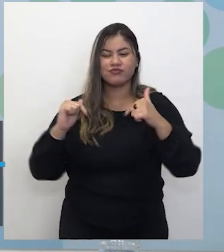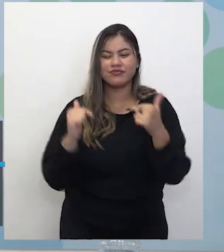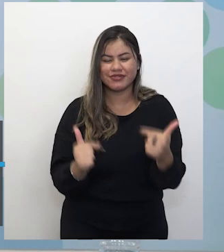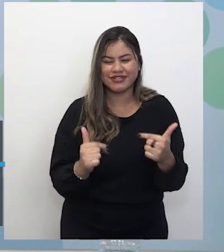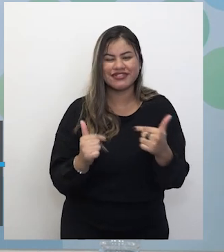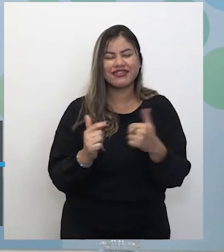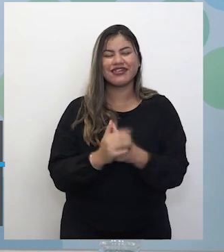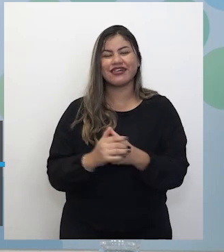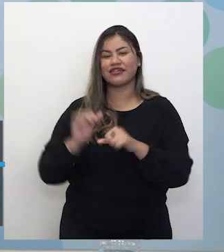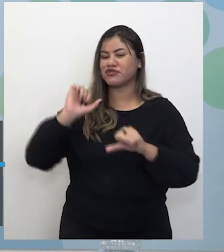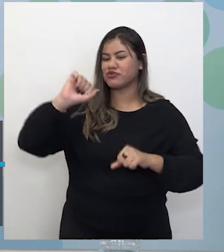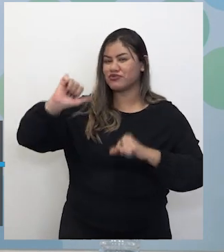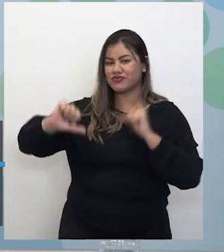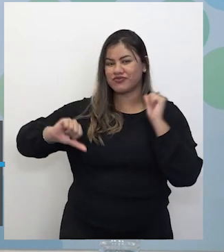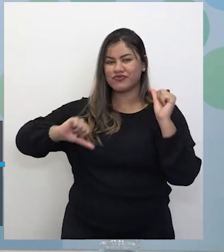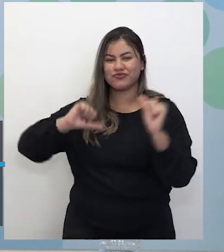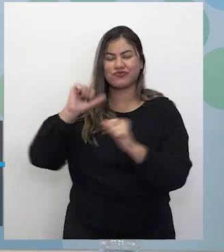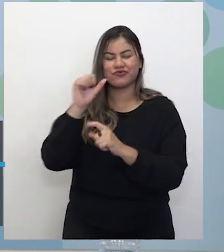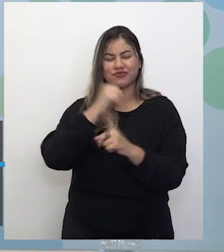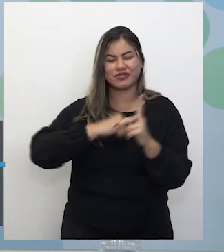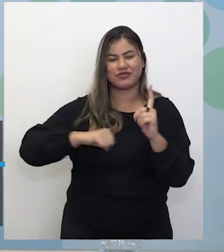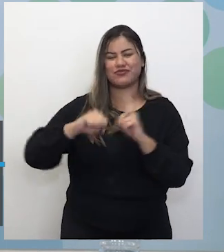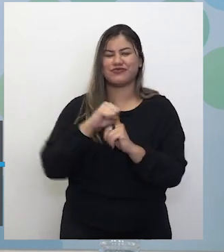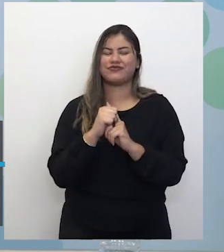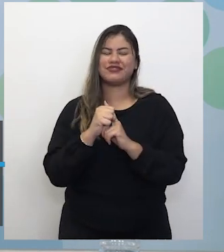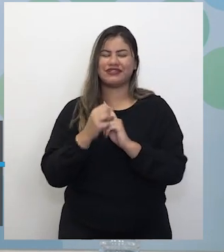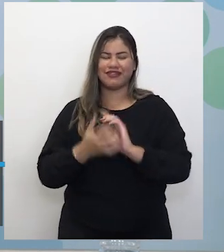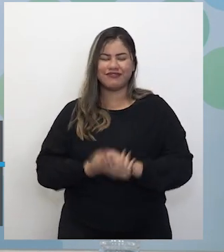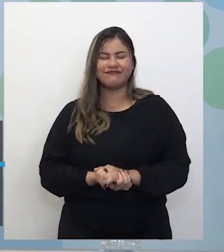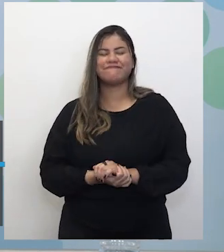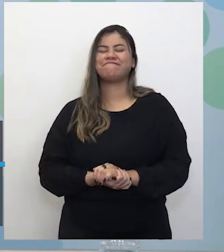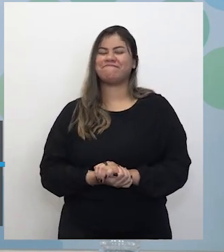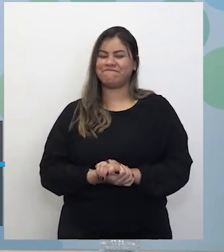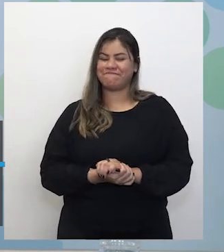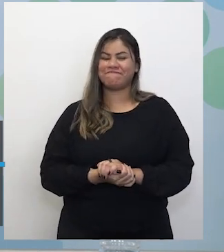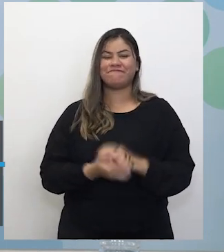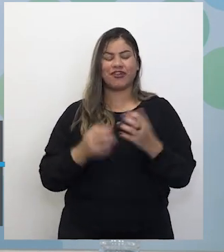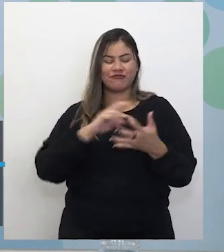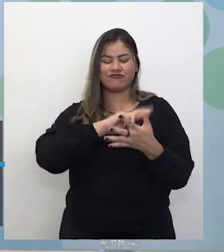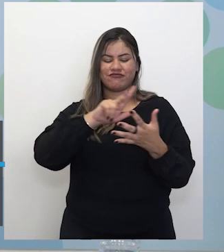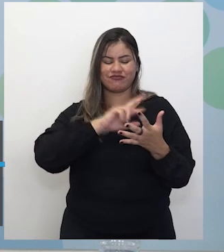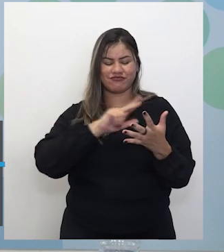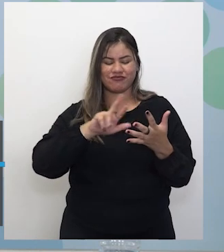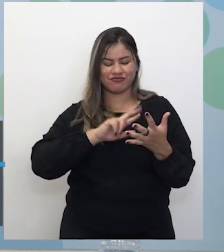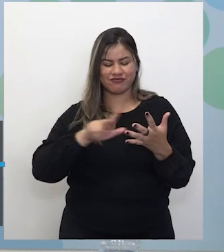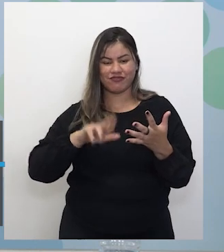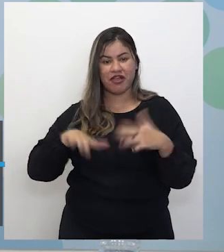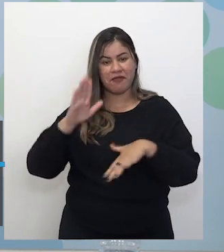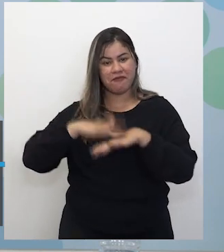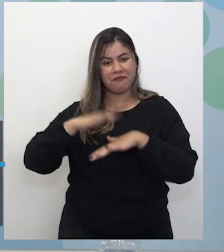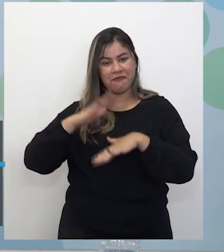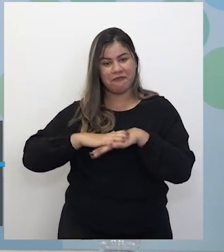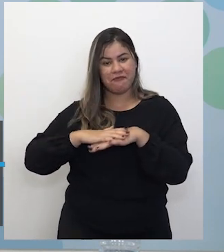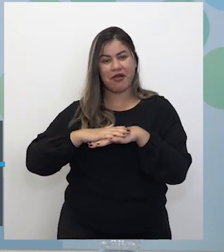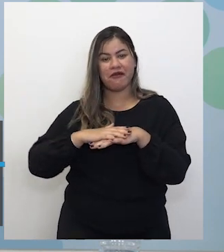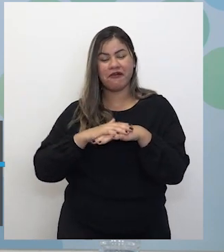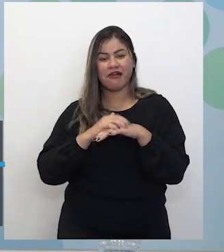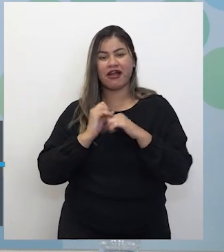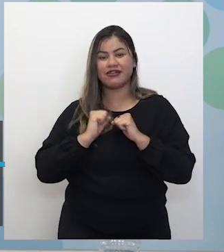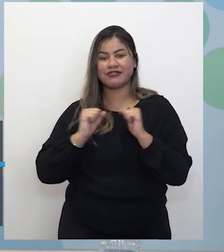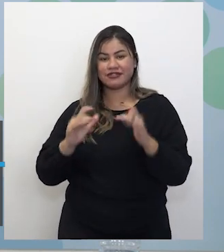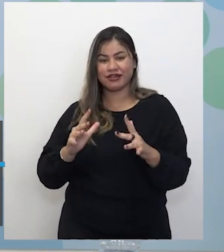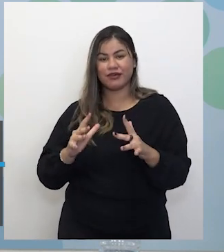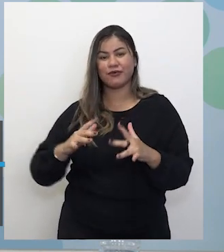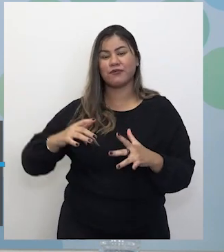de transformação social, né? Então, trouxeram esses elementos da ação e da construção da